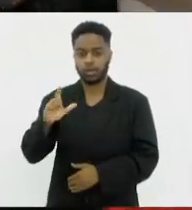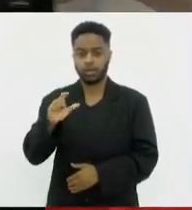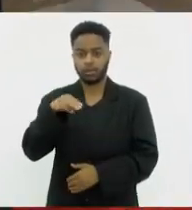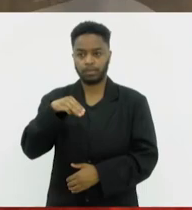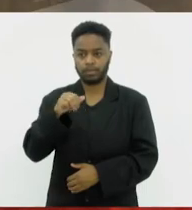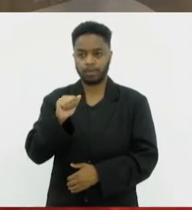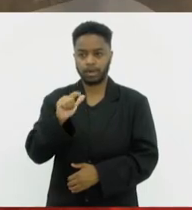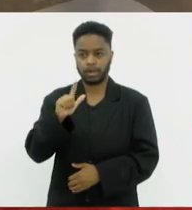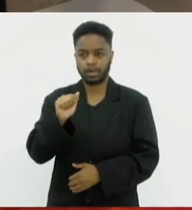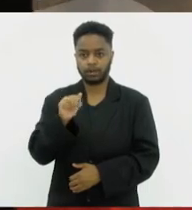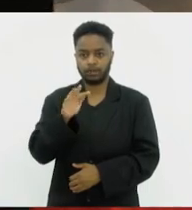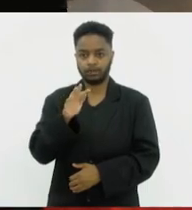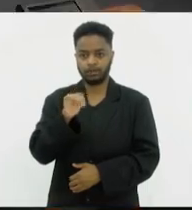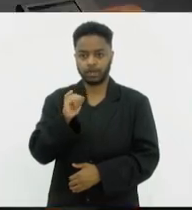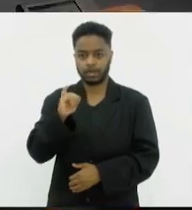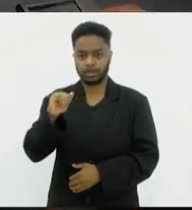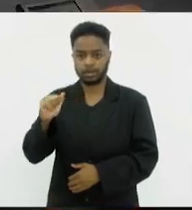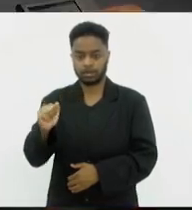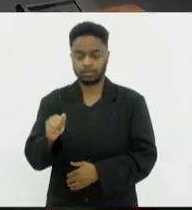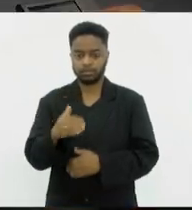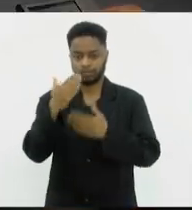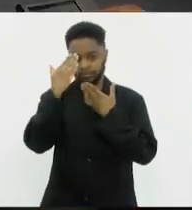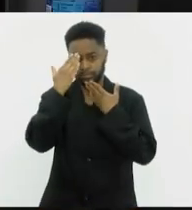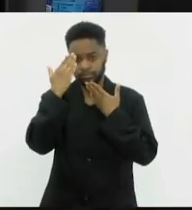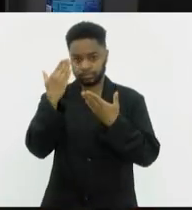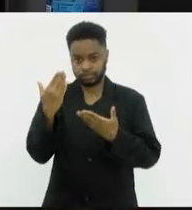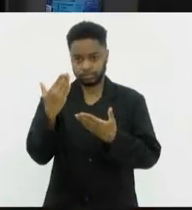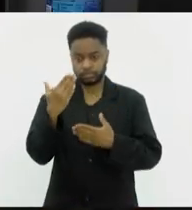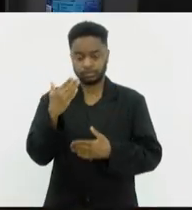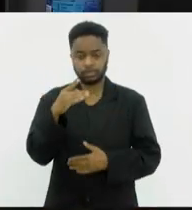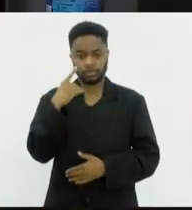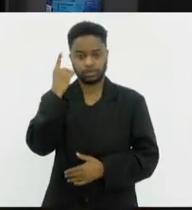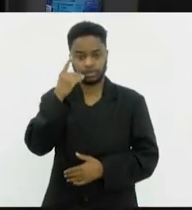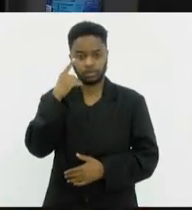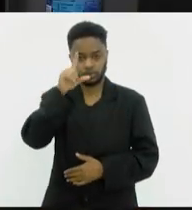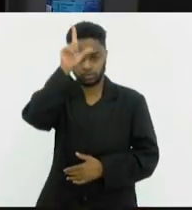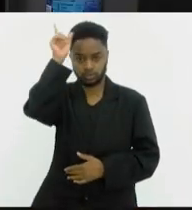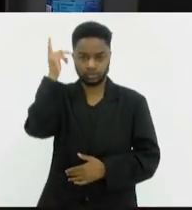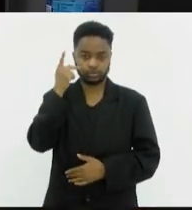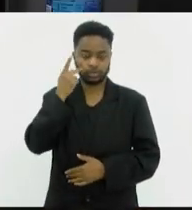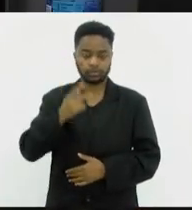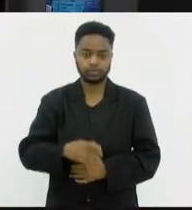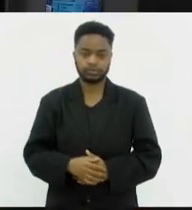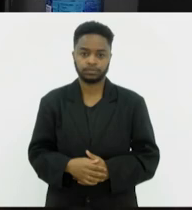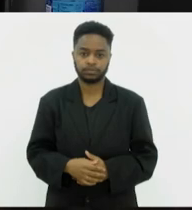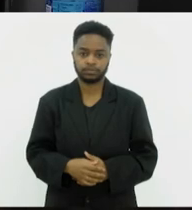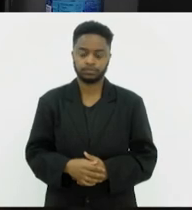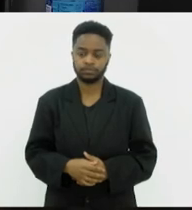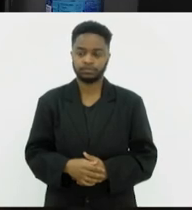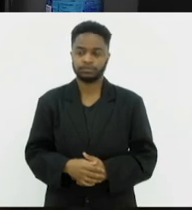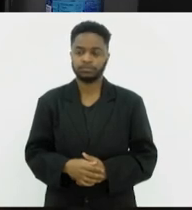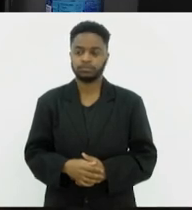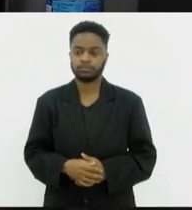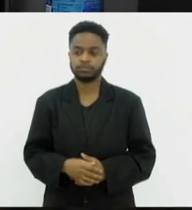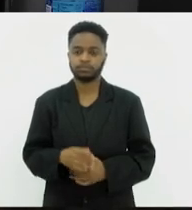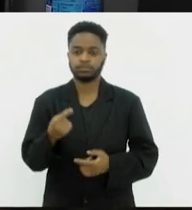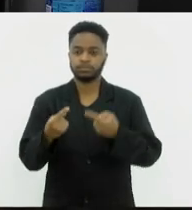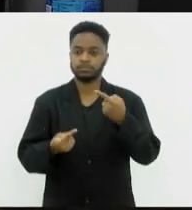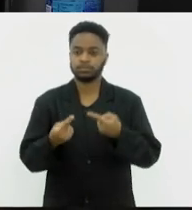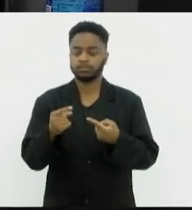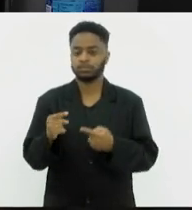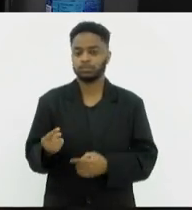Malafaia. Muito obrigado, meu nome, deputado Luiz Paulo. Em discussão